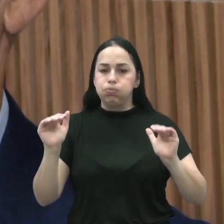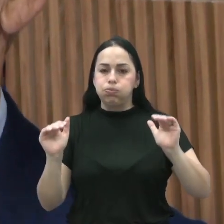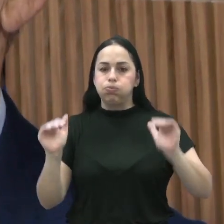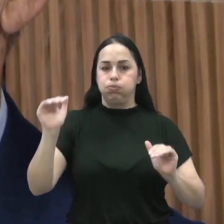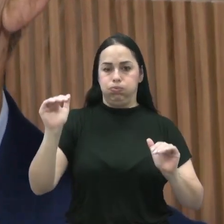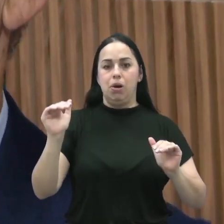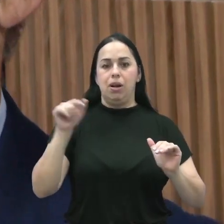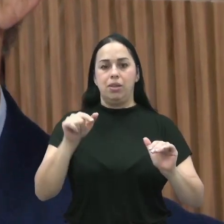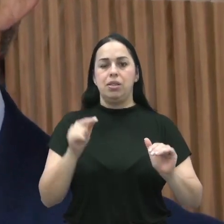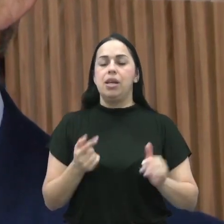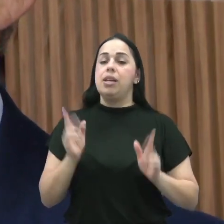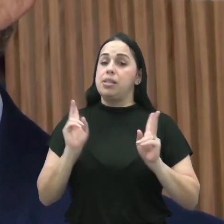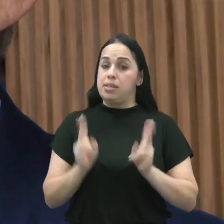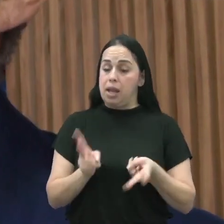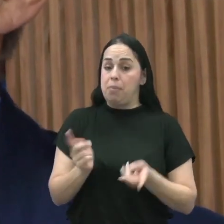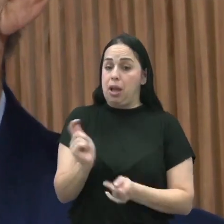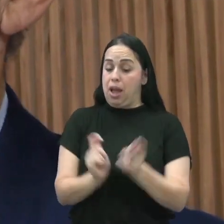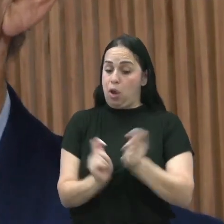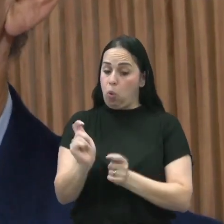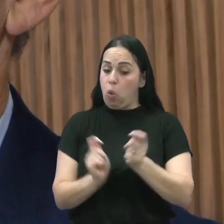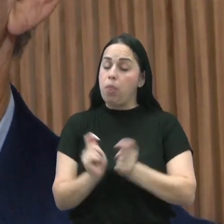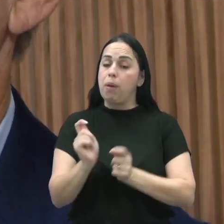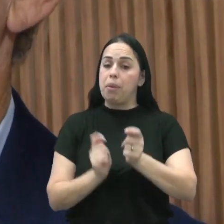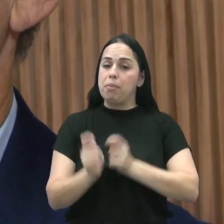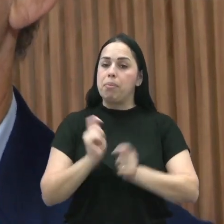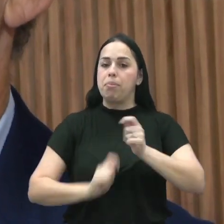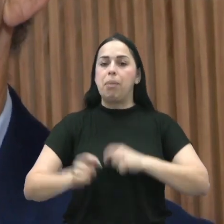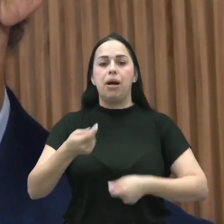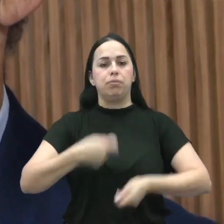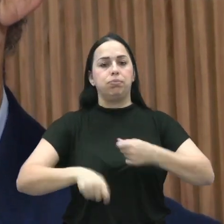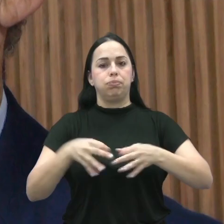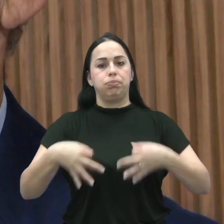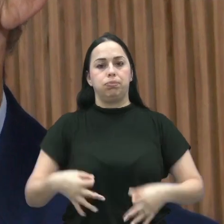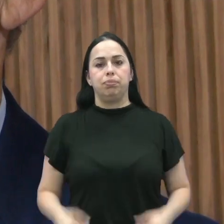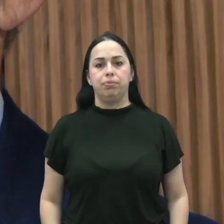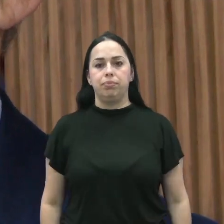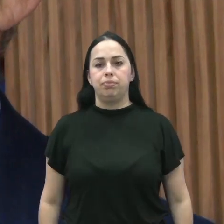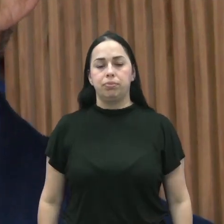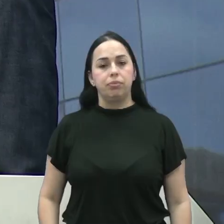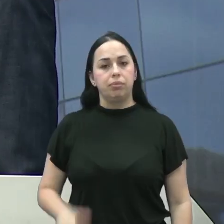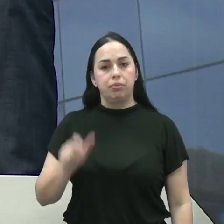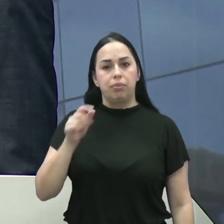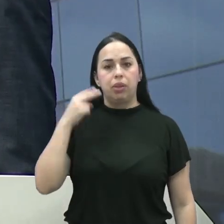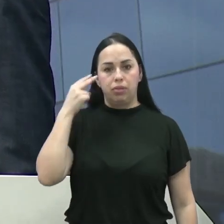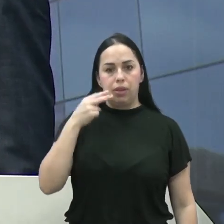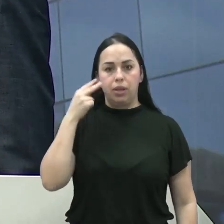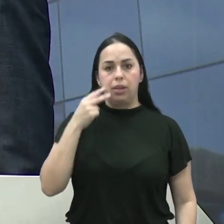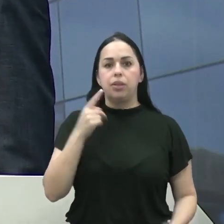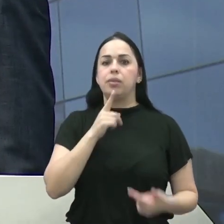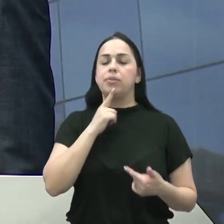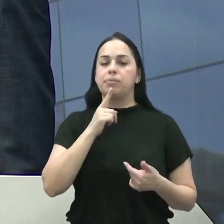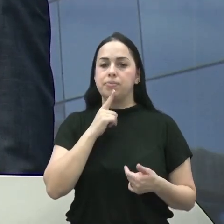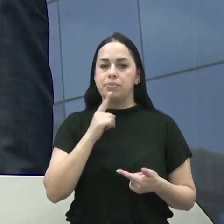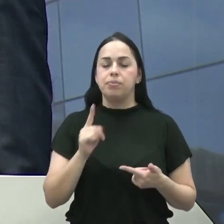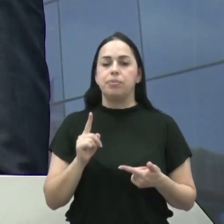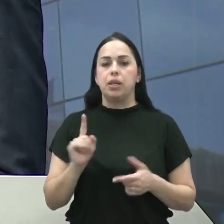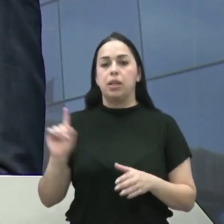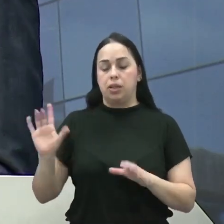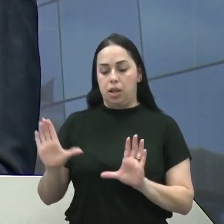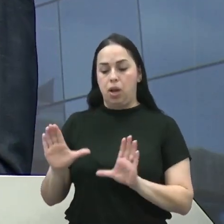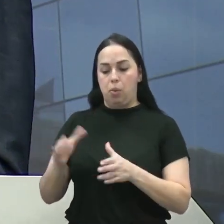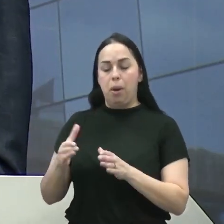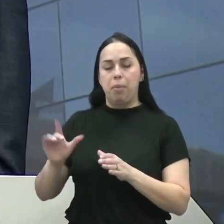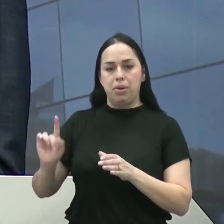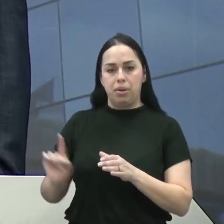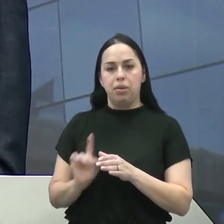equilibrando as nossas receitas com as despesas para ter uma boa gestão do dinheiro público na prefeitura. Os vereadores Sérgio Camargo,